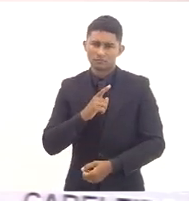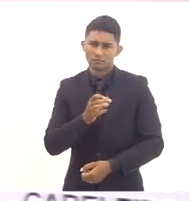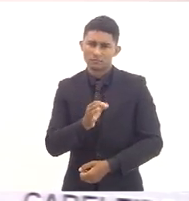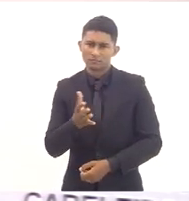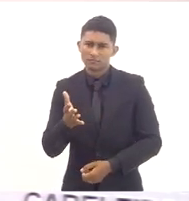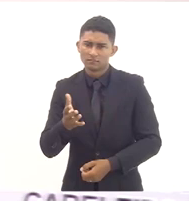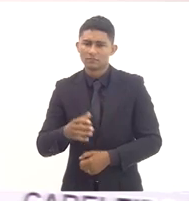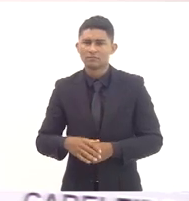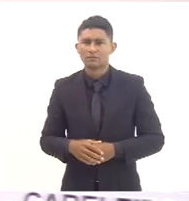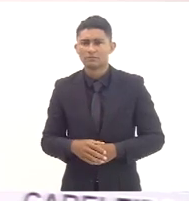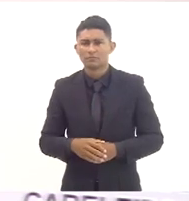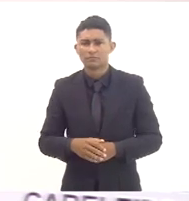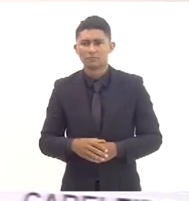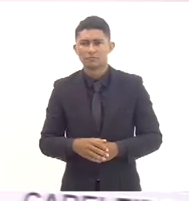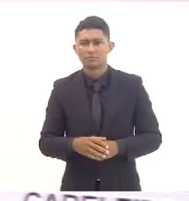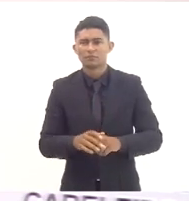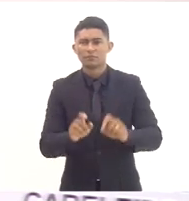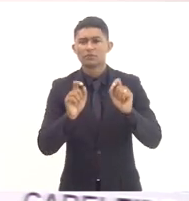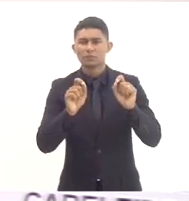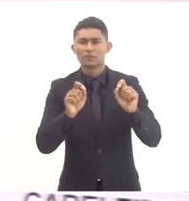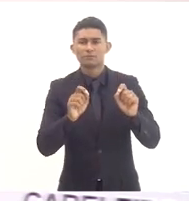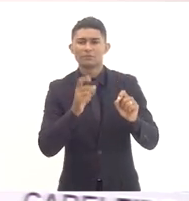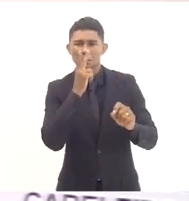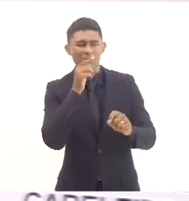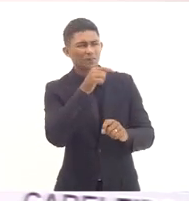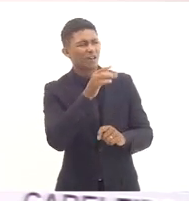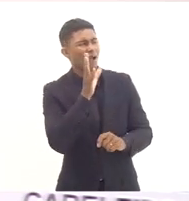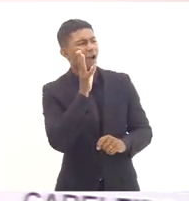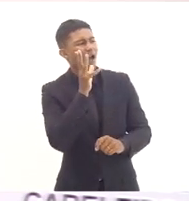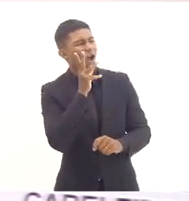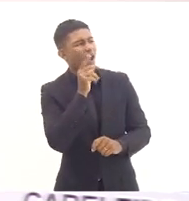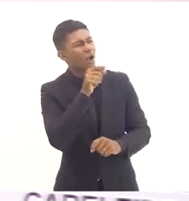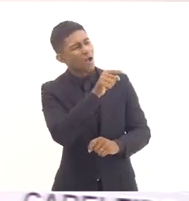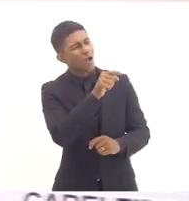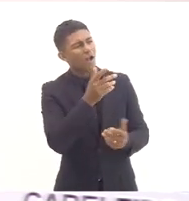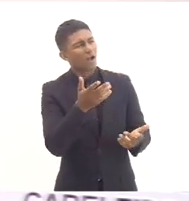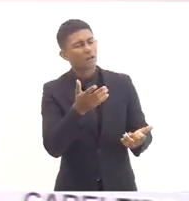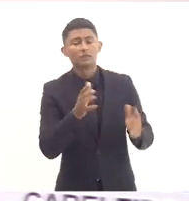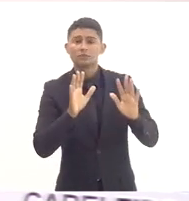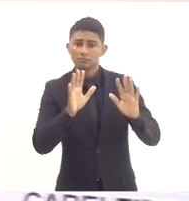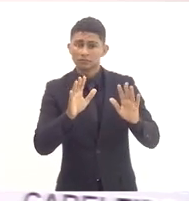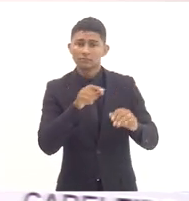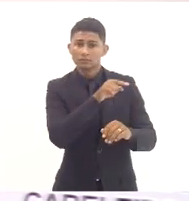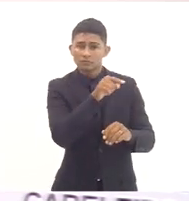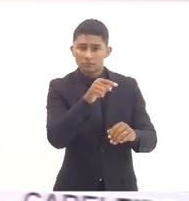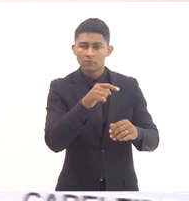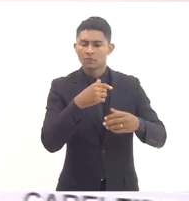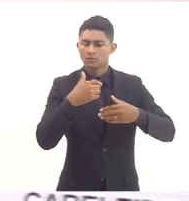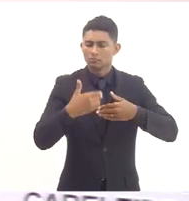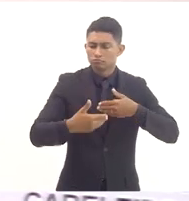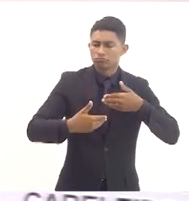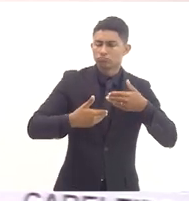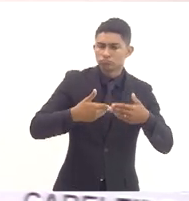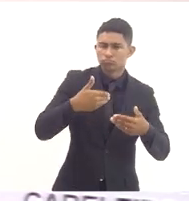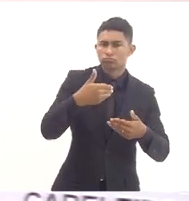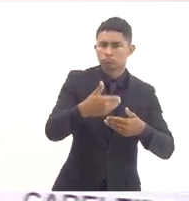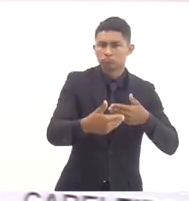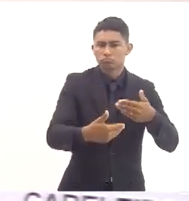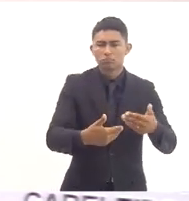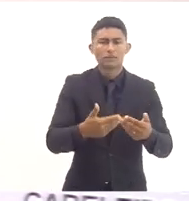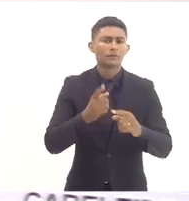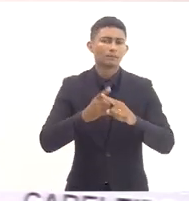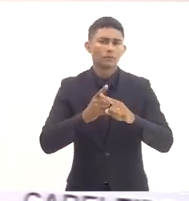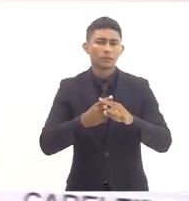além da morosidade de sucesso mas esses processos têm seus caminhos até para salvaguardar as cenas